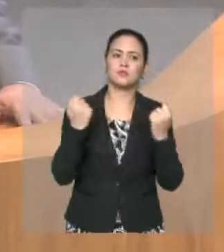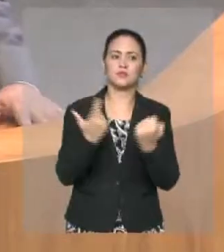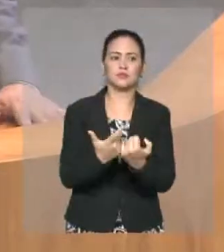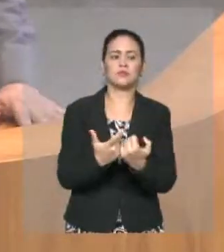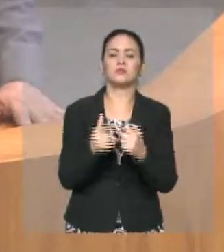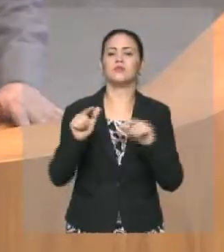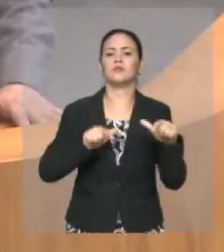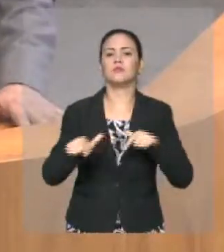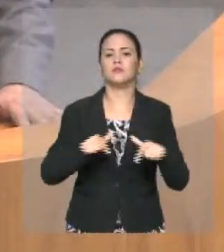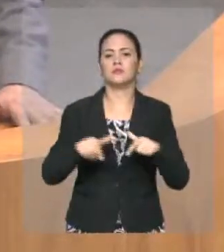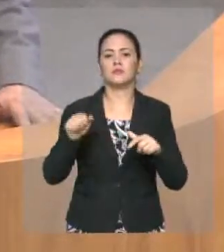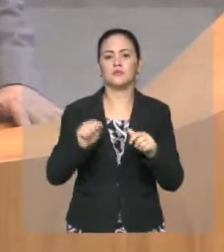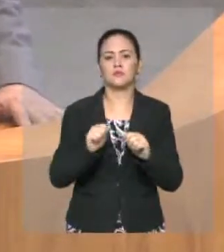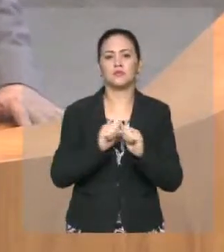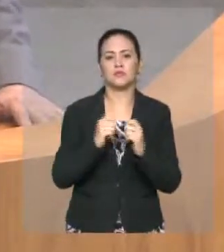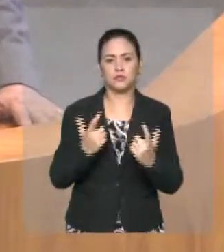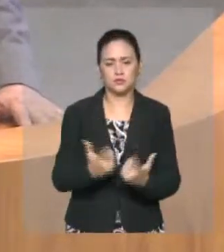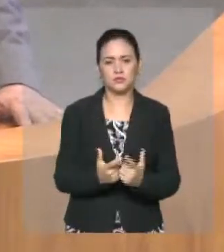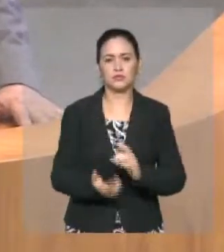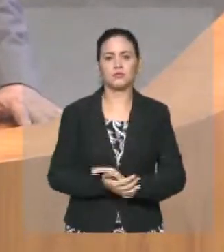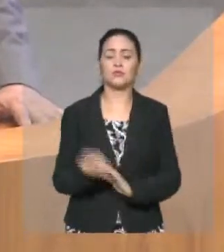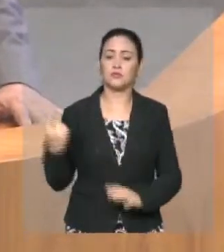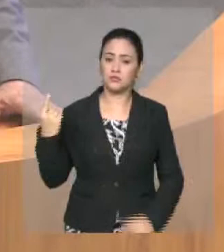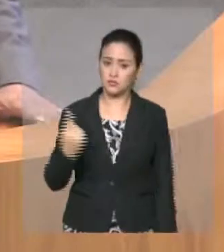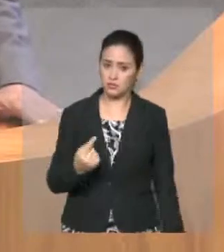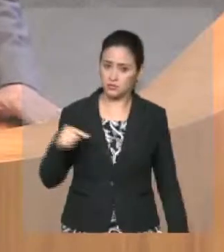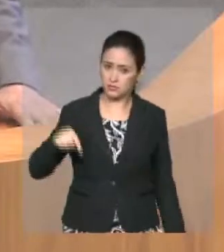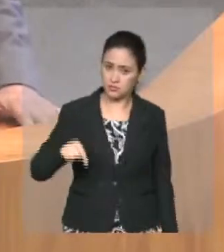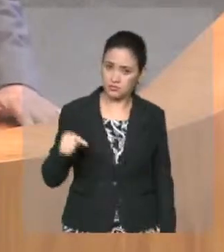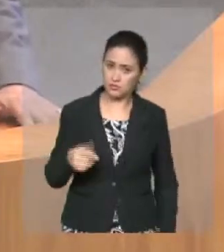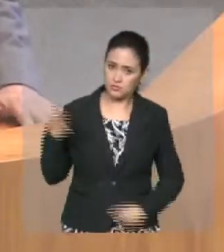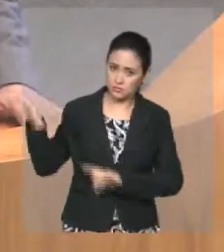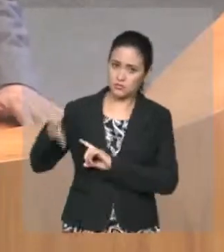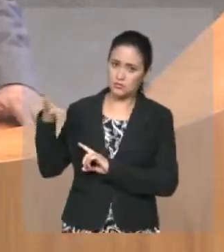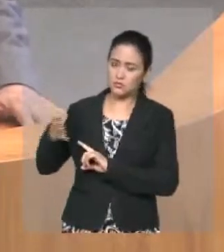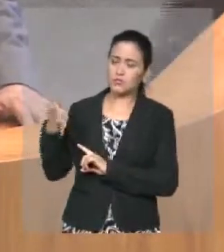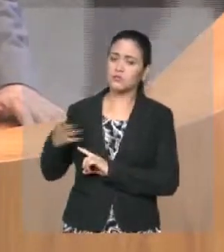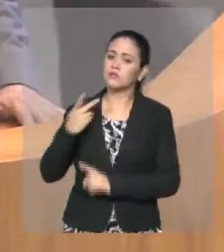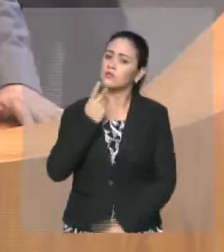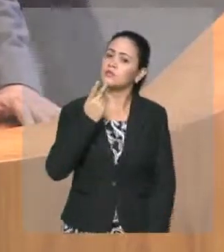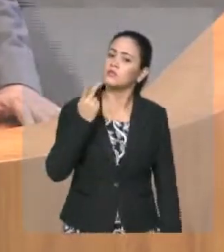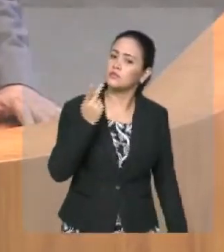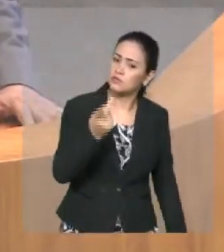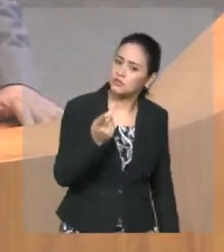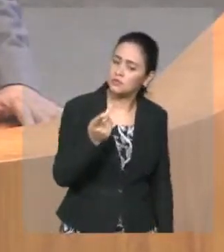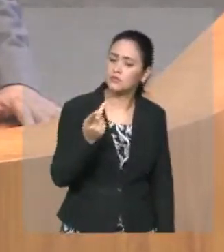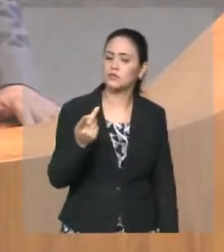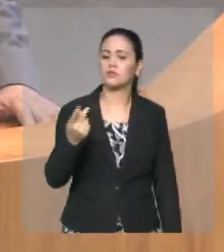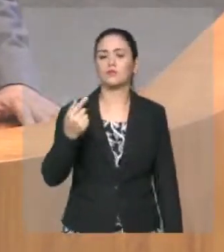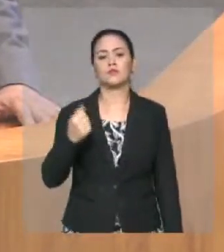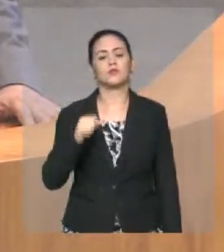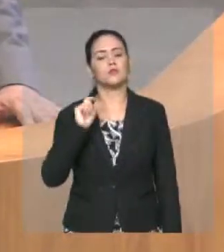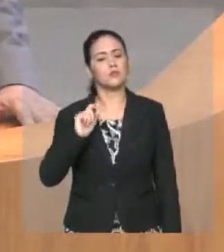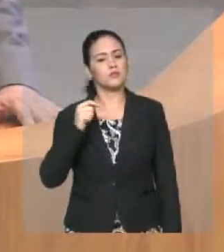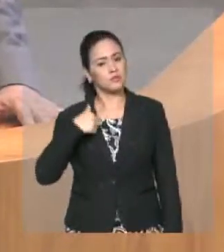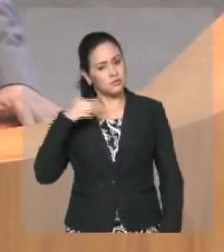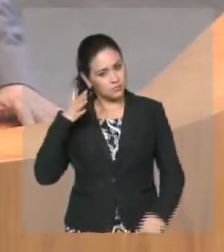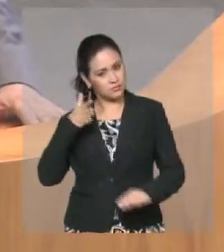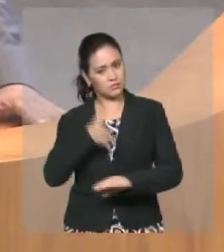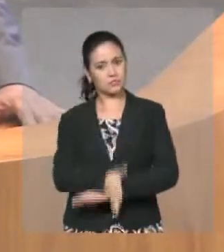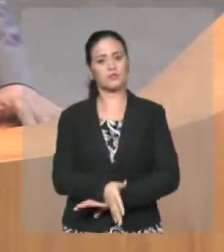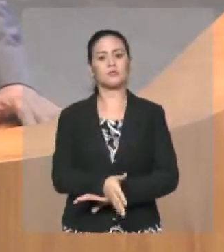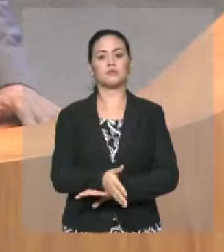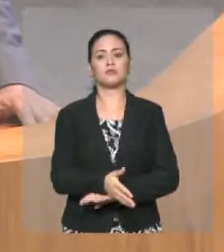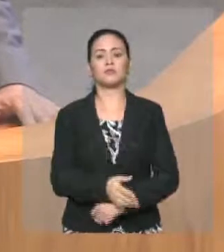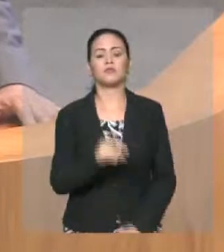desta casa. Venho a esta tribuna para registrar a minha presença na minha cidade de Pedro do Rosário, acompanhado